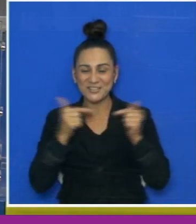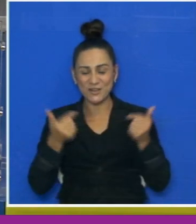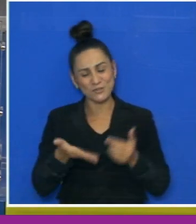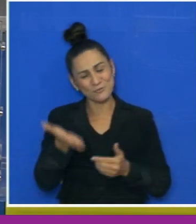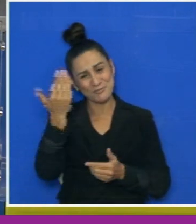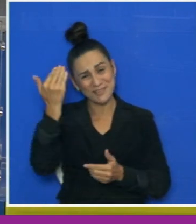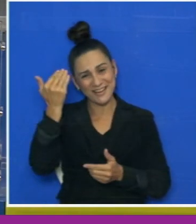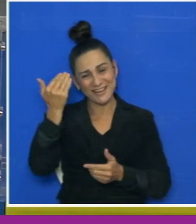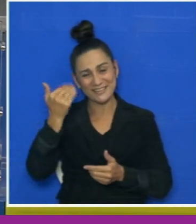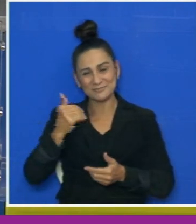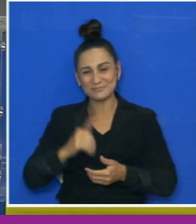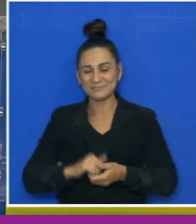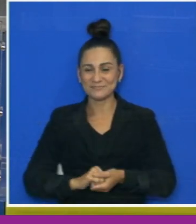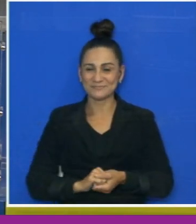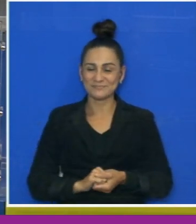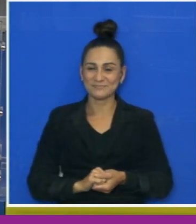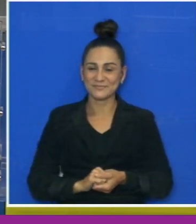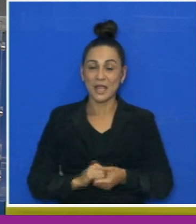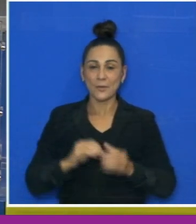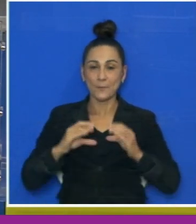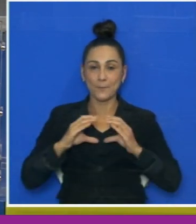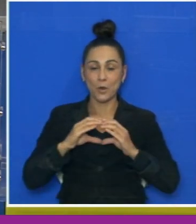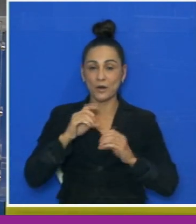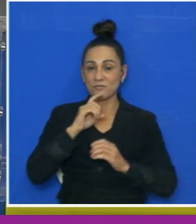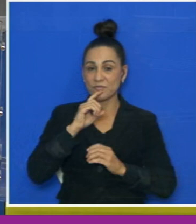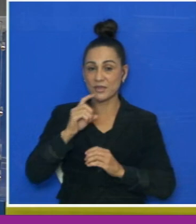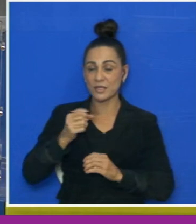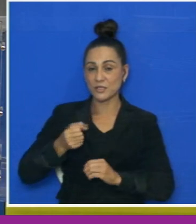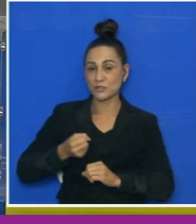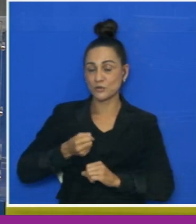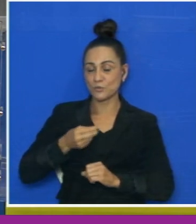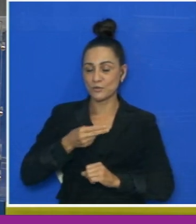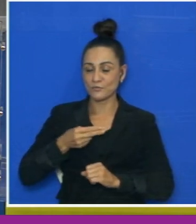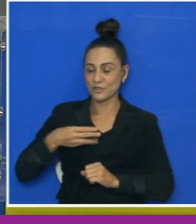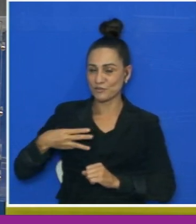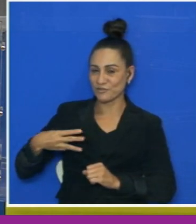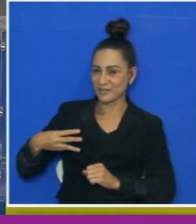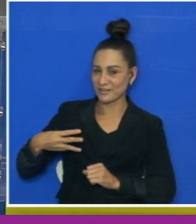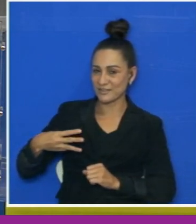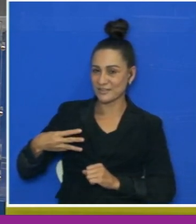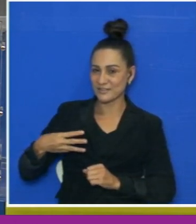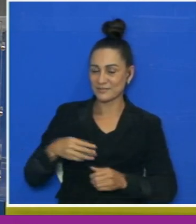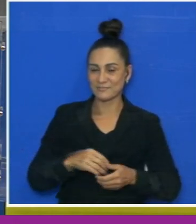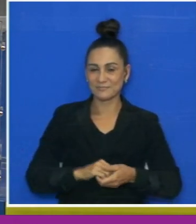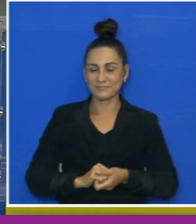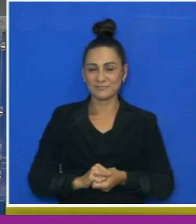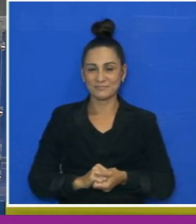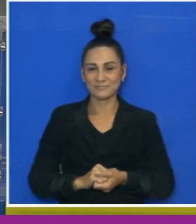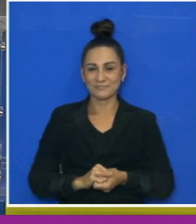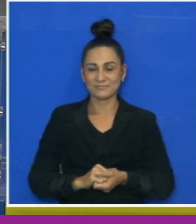vamos lá. Bola verde número 23.